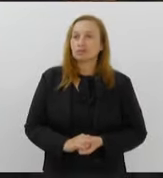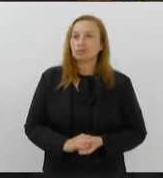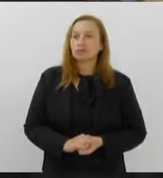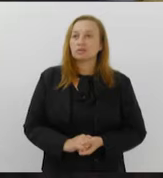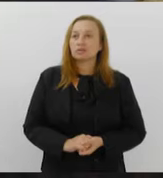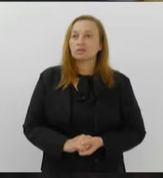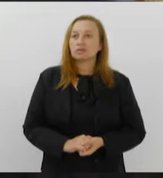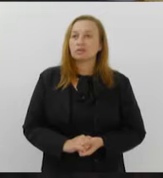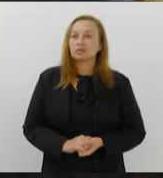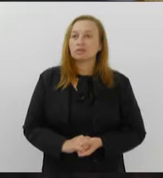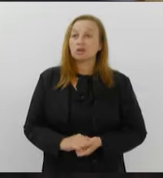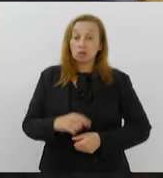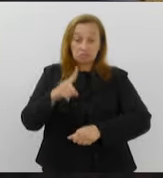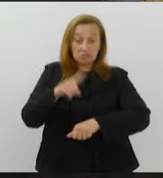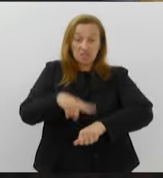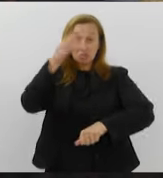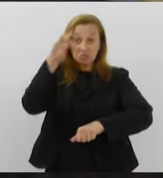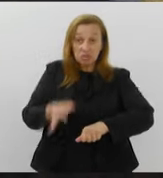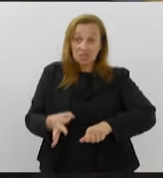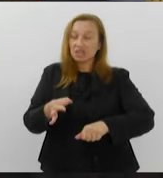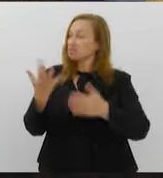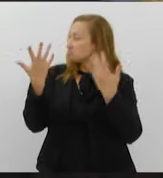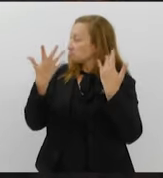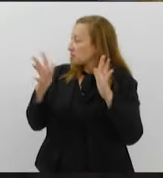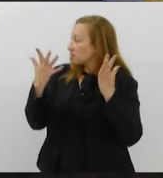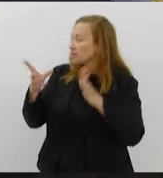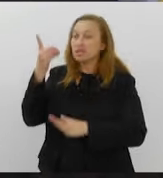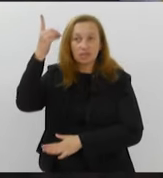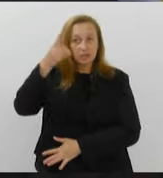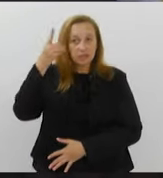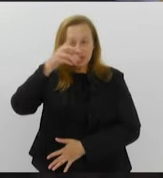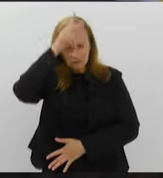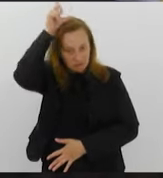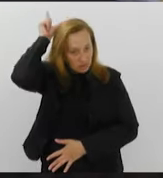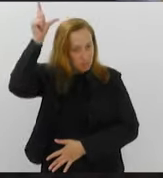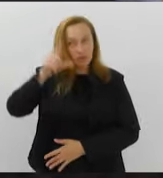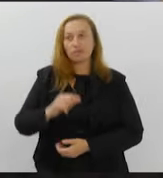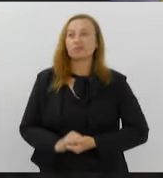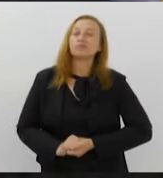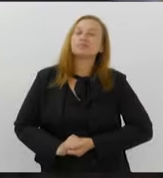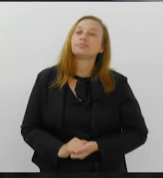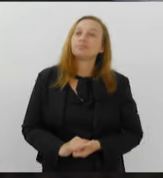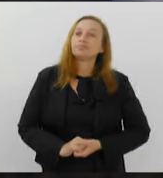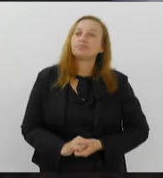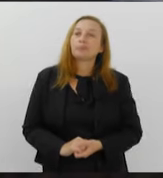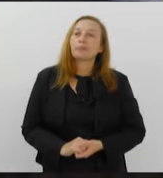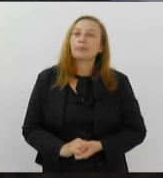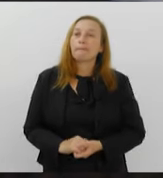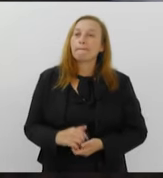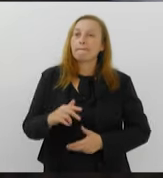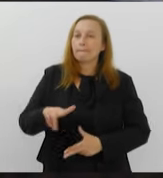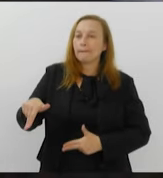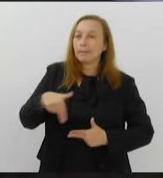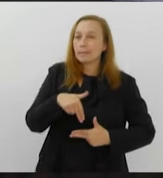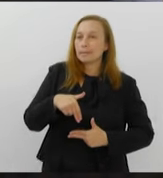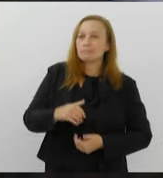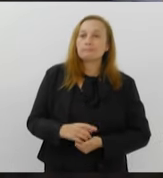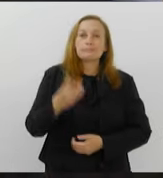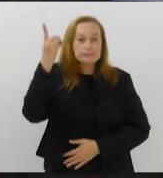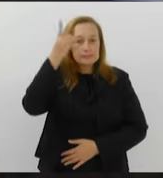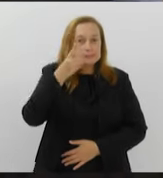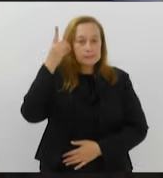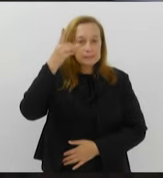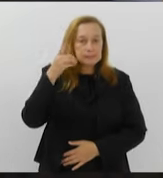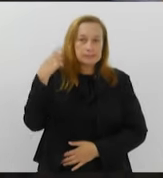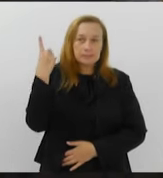Devidamente dentro do prazo regimental. Parabéns, deputado Luiz Paulo, como sempre. Próximo orador inscrito, a deputada